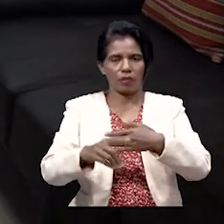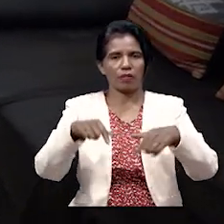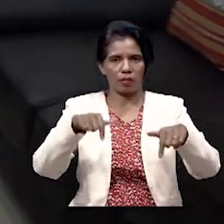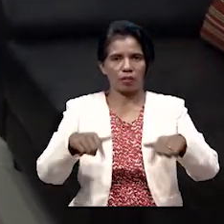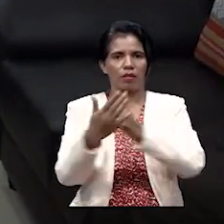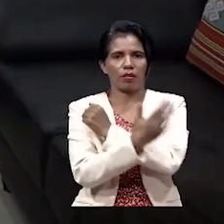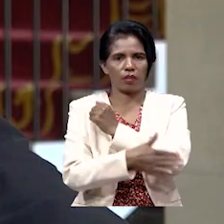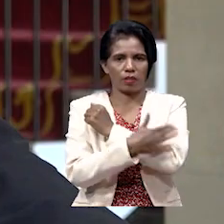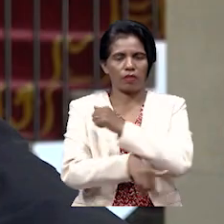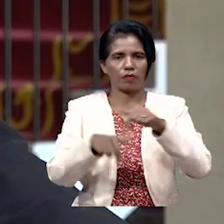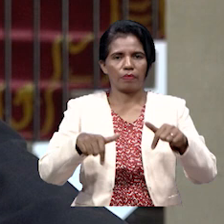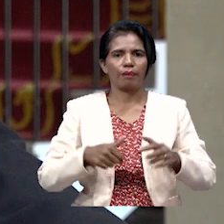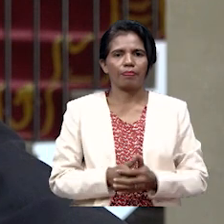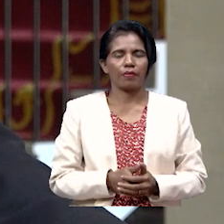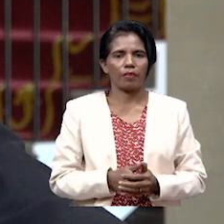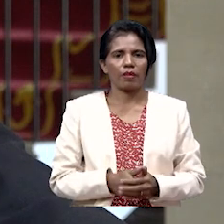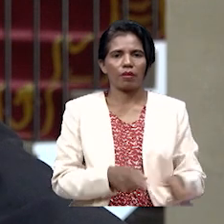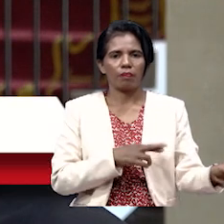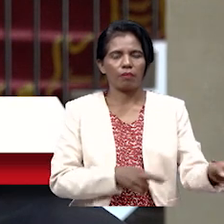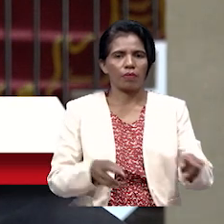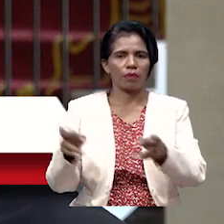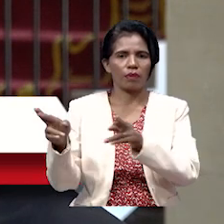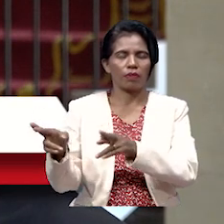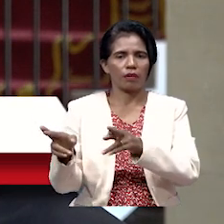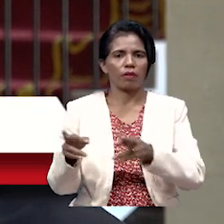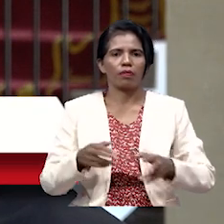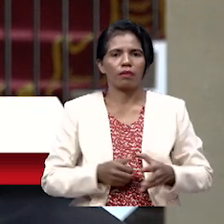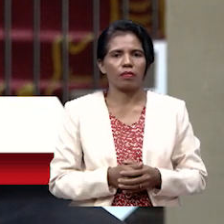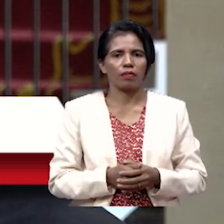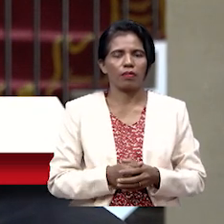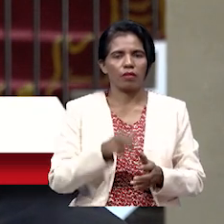railaram. Pronto 300%. Né?